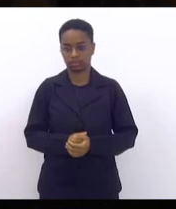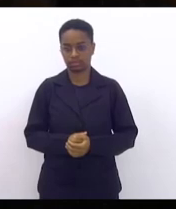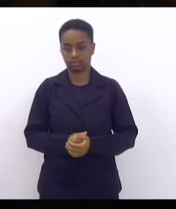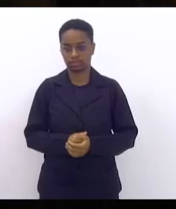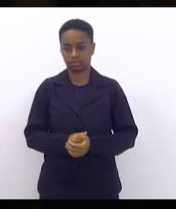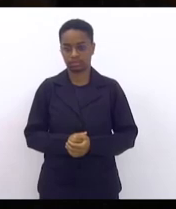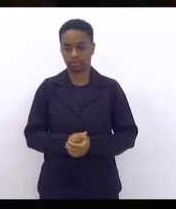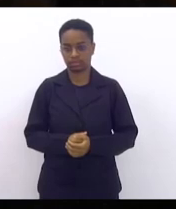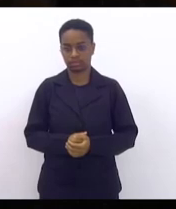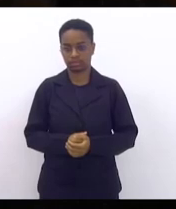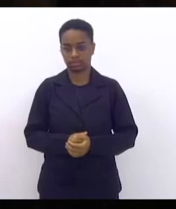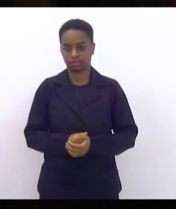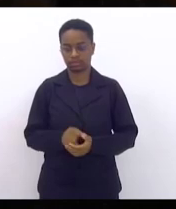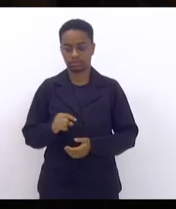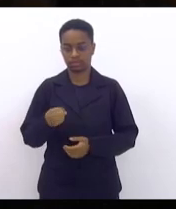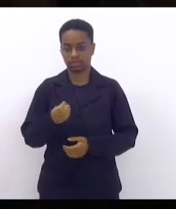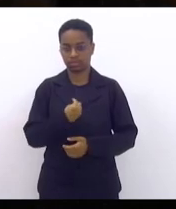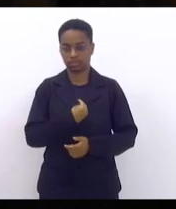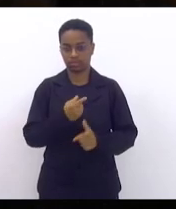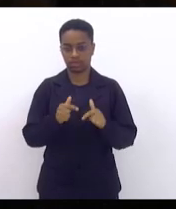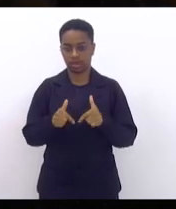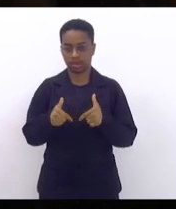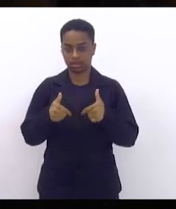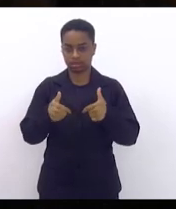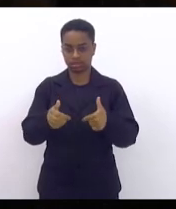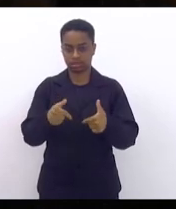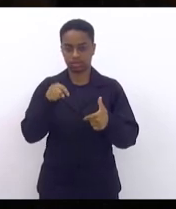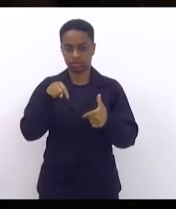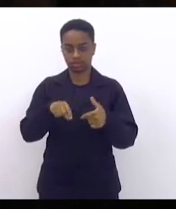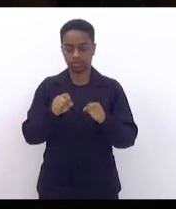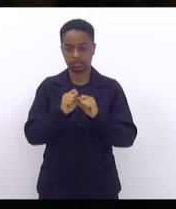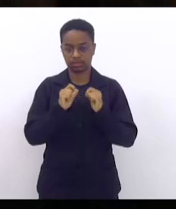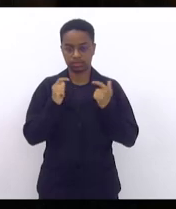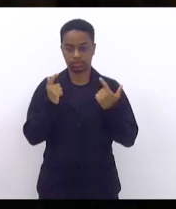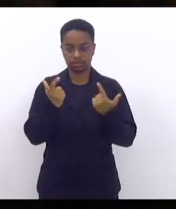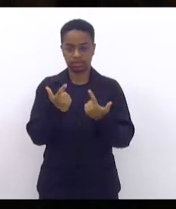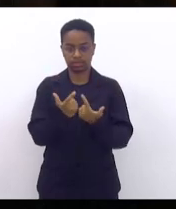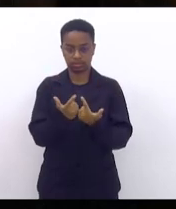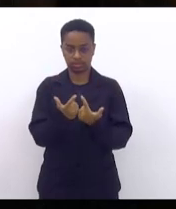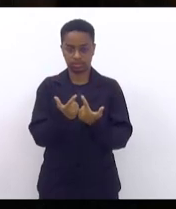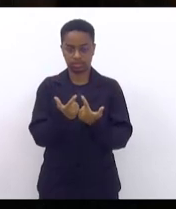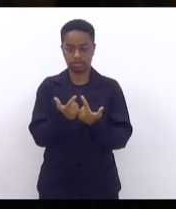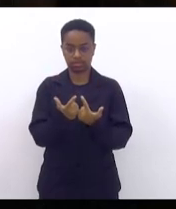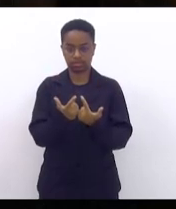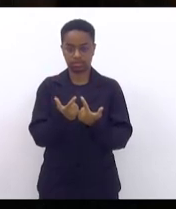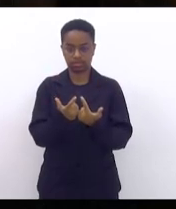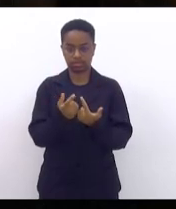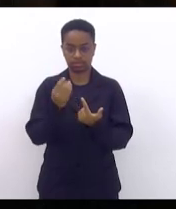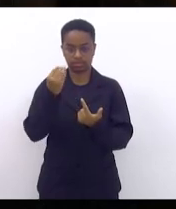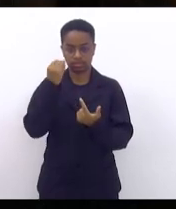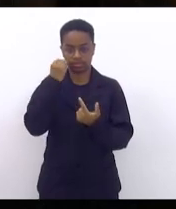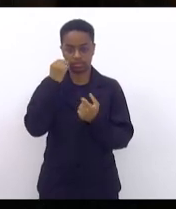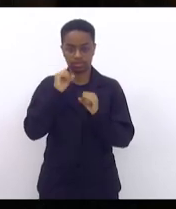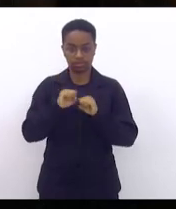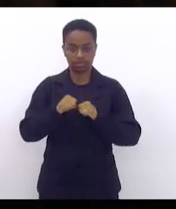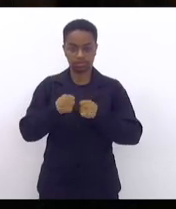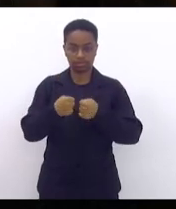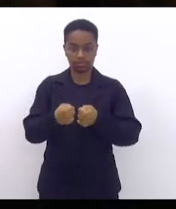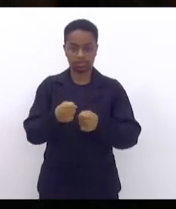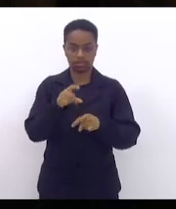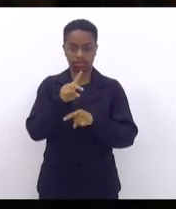no Parlamento Fluminense em defesa dos motoristas